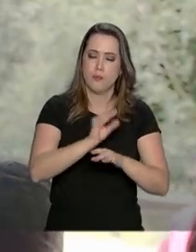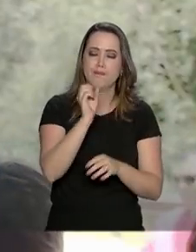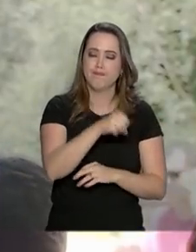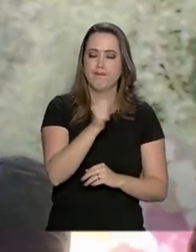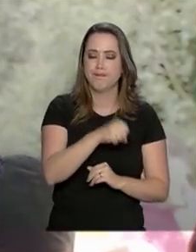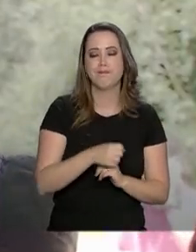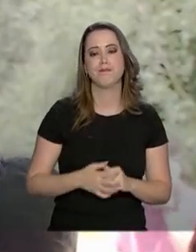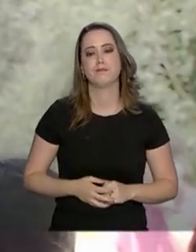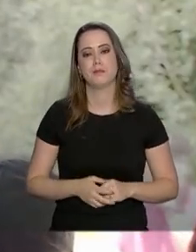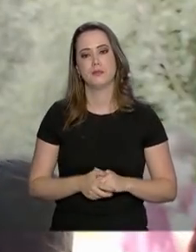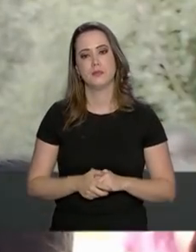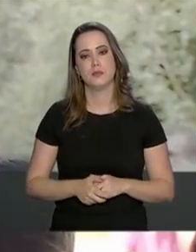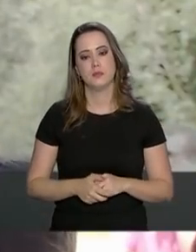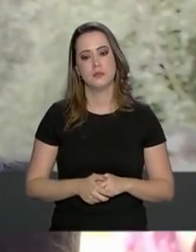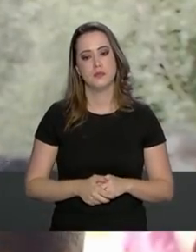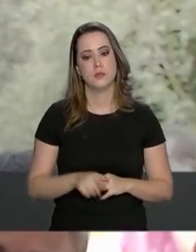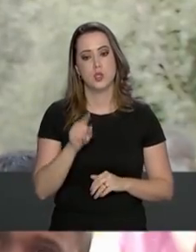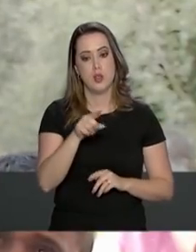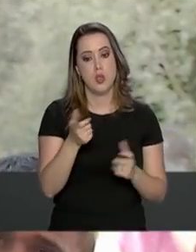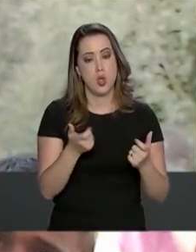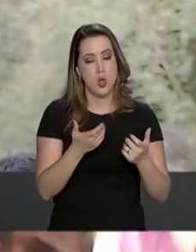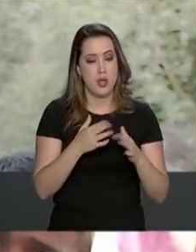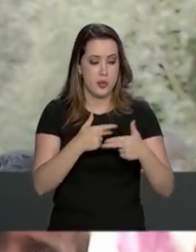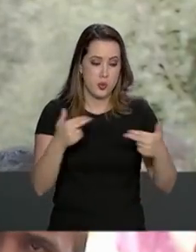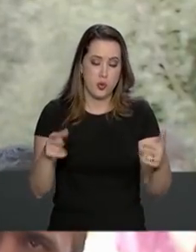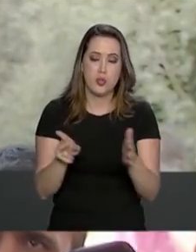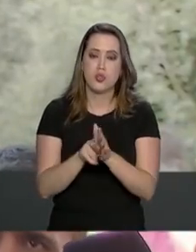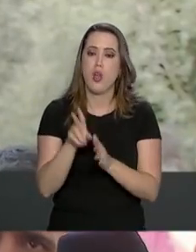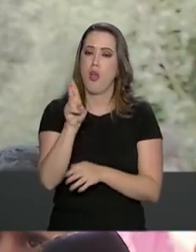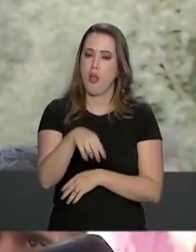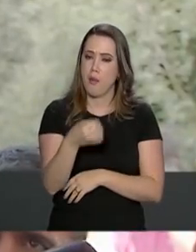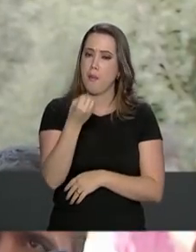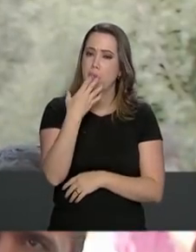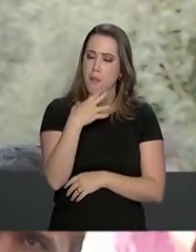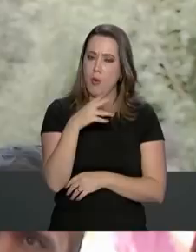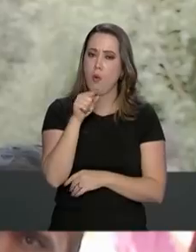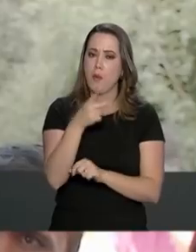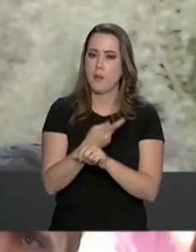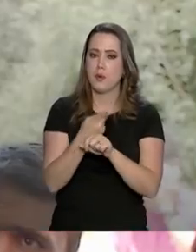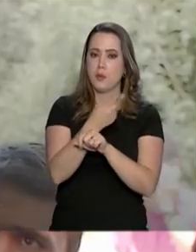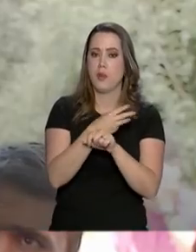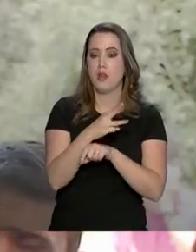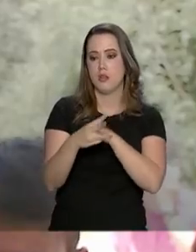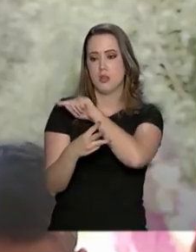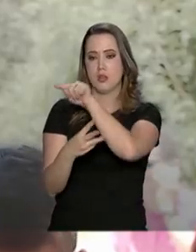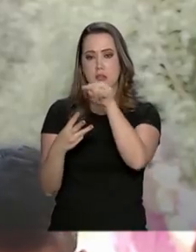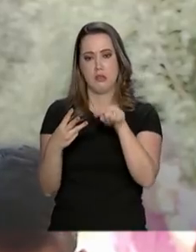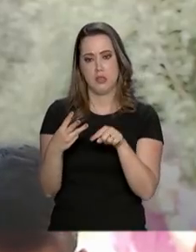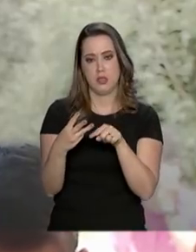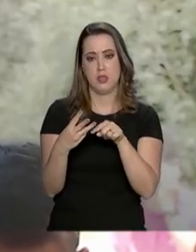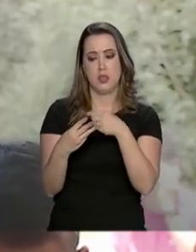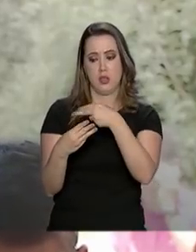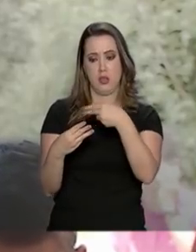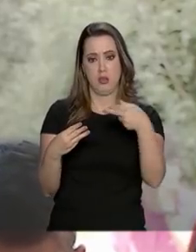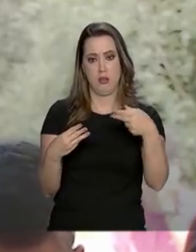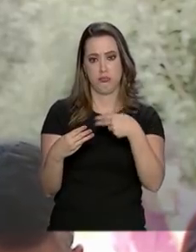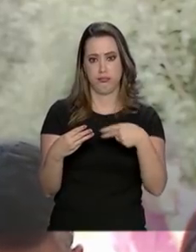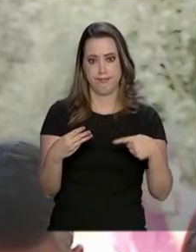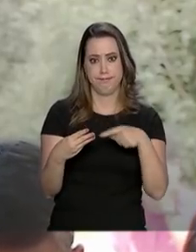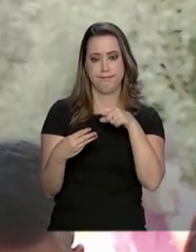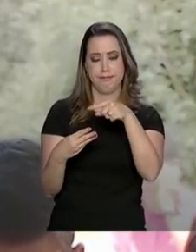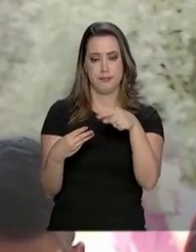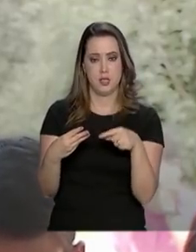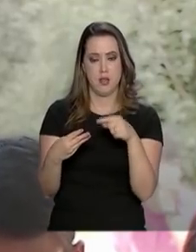Esses equipamentos, eles já têm se revelado úteis para as buscas, né? Eles tiveram três tipos principais de equipamentos.